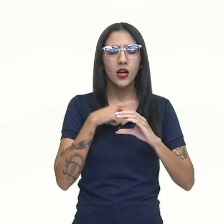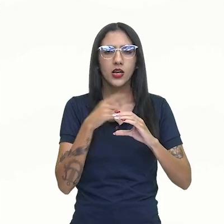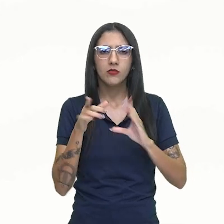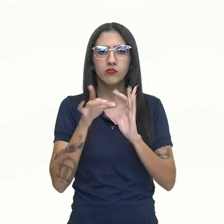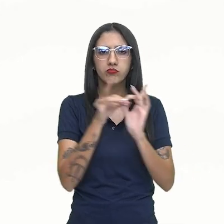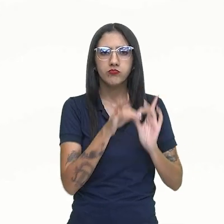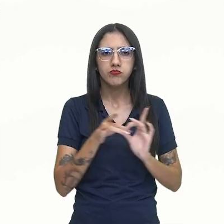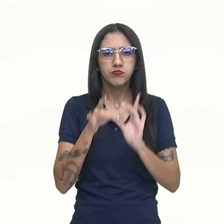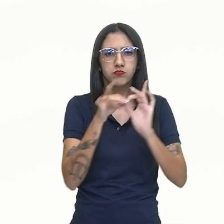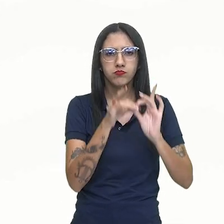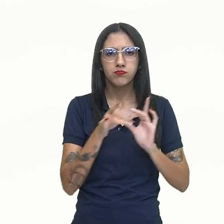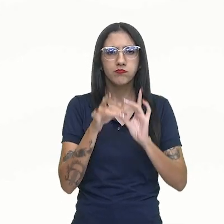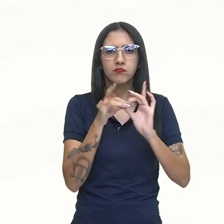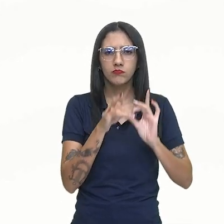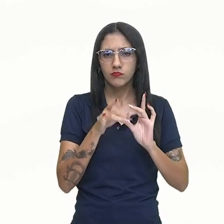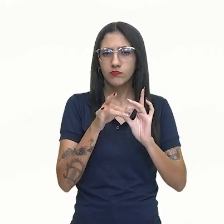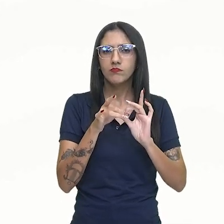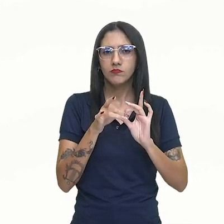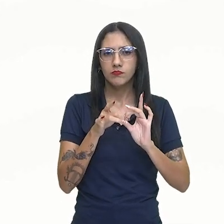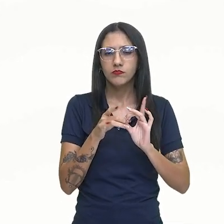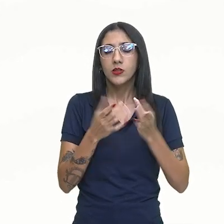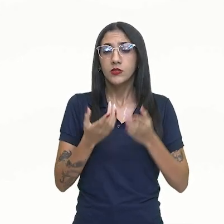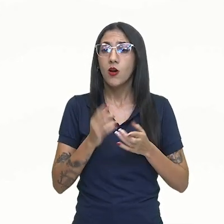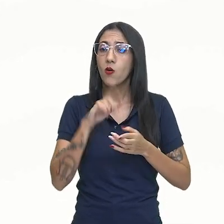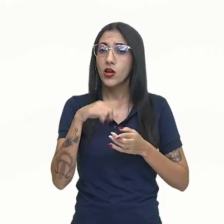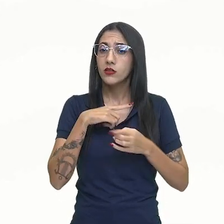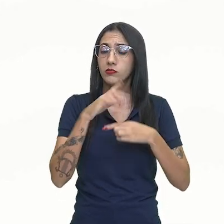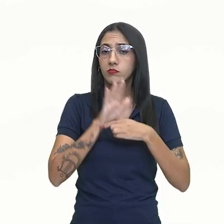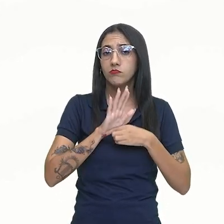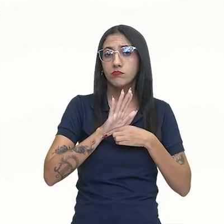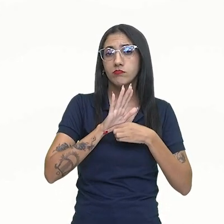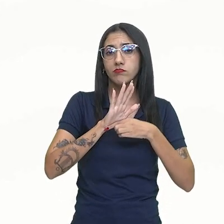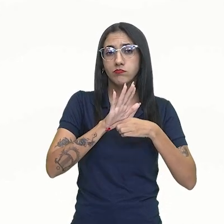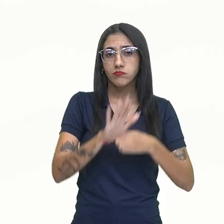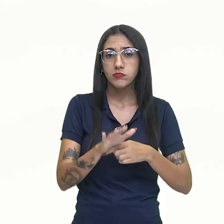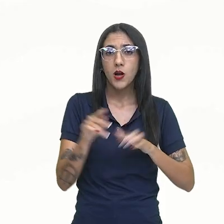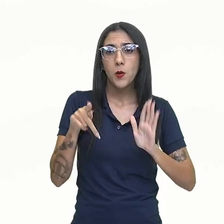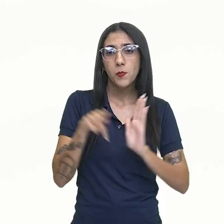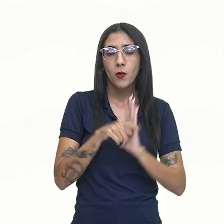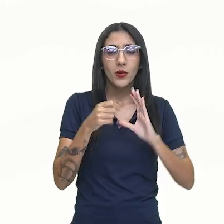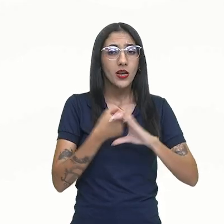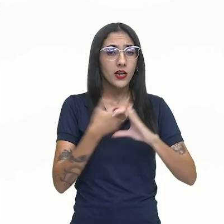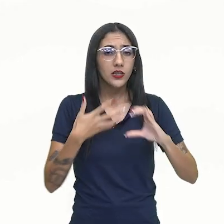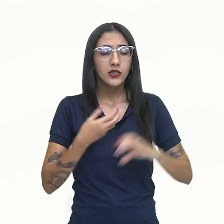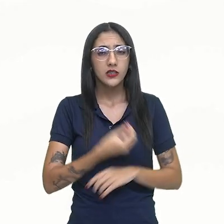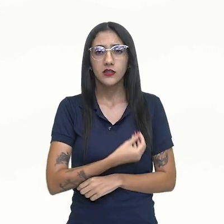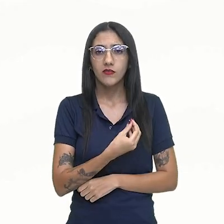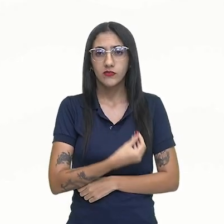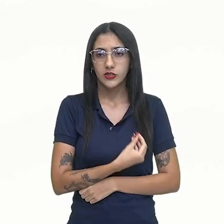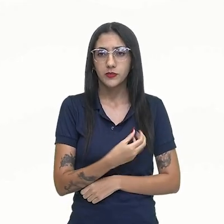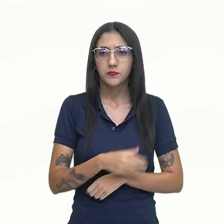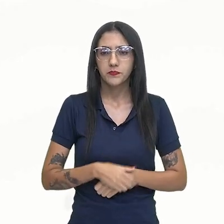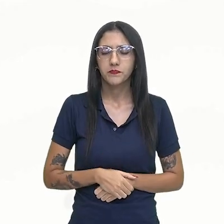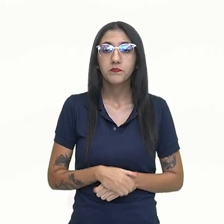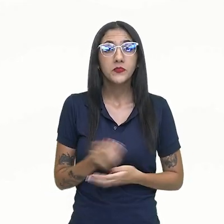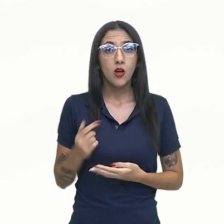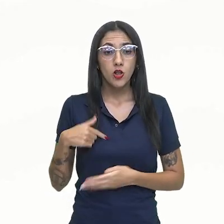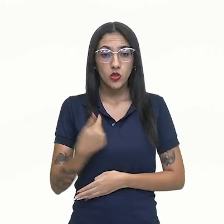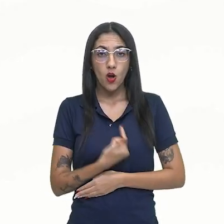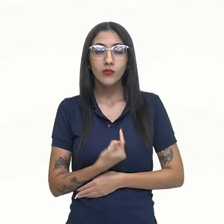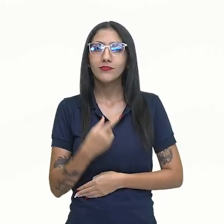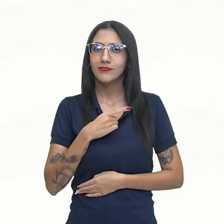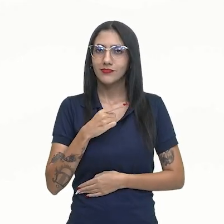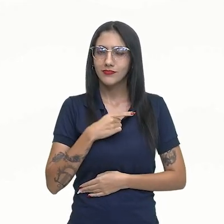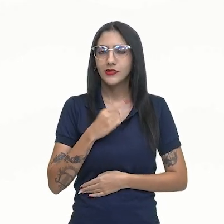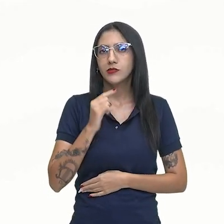todo, mais ou menos estável, que exibe as propriedades da vida. Então, nós somos um